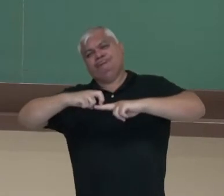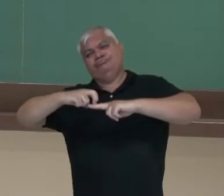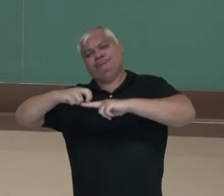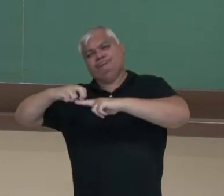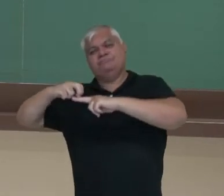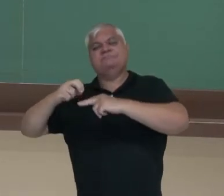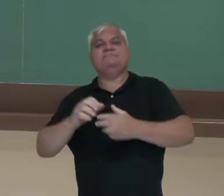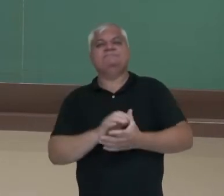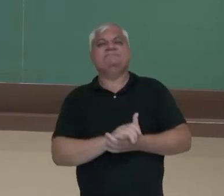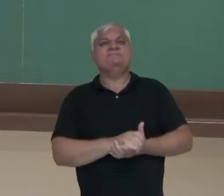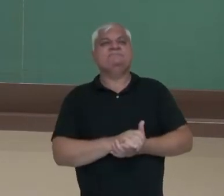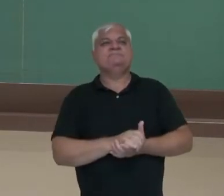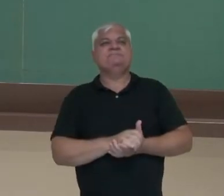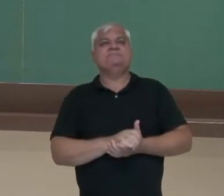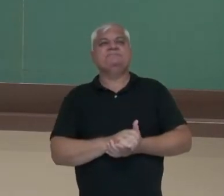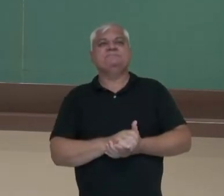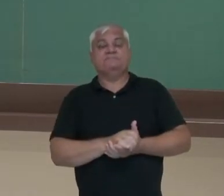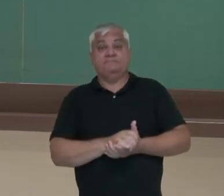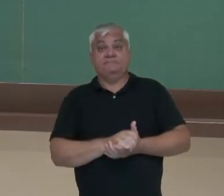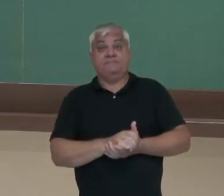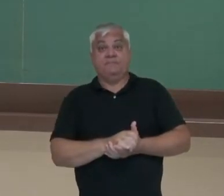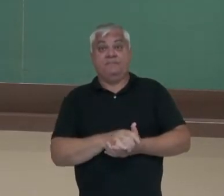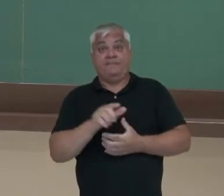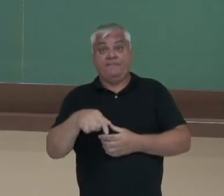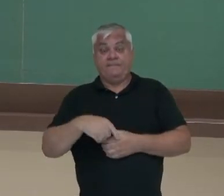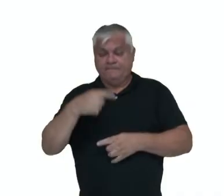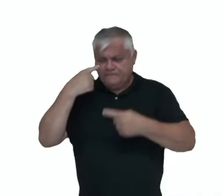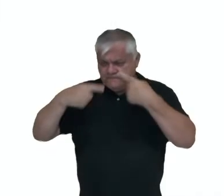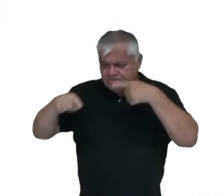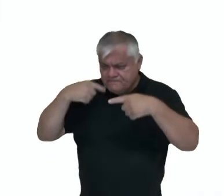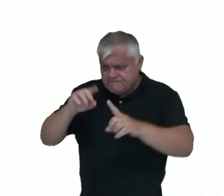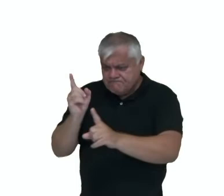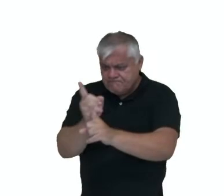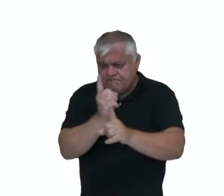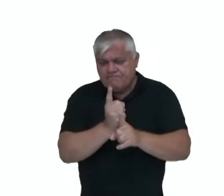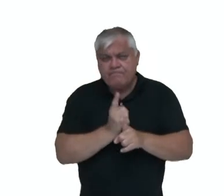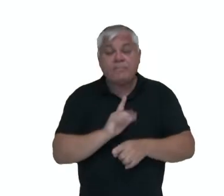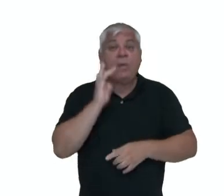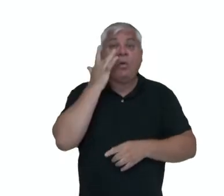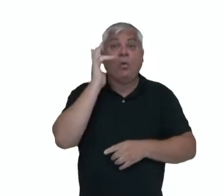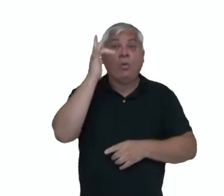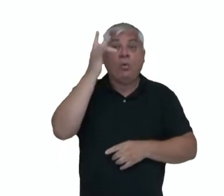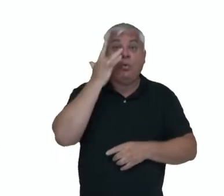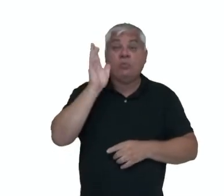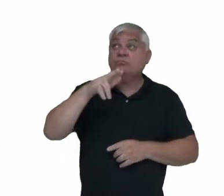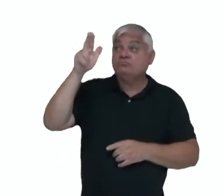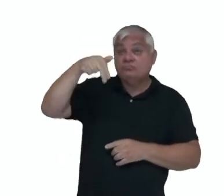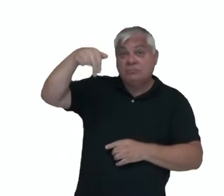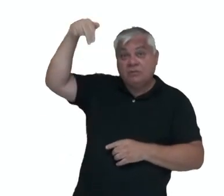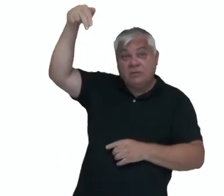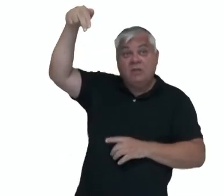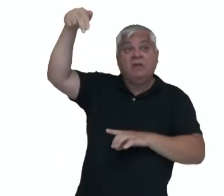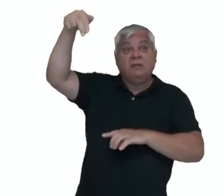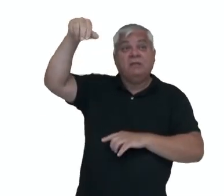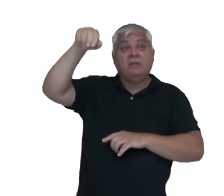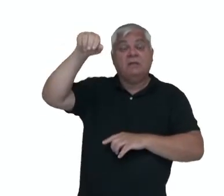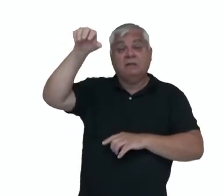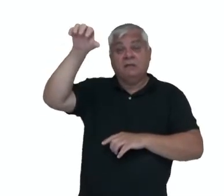carroça. Com a exploração do ouro, possibilitou a interligação da pecuária do Nordeste do Rio Grande do Sul com a